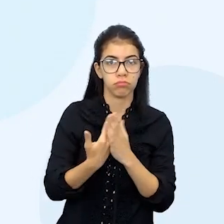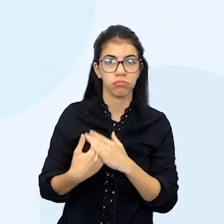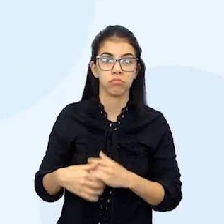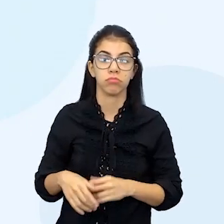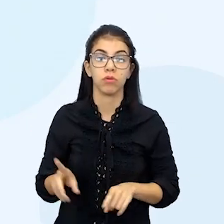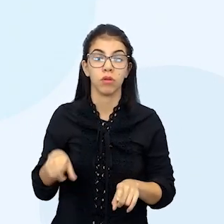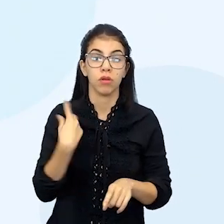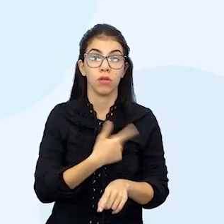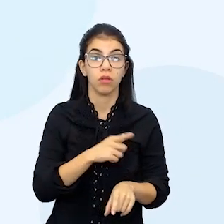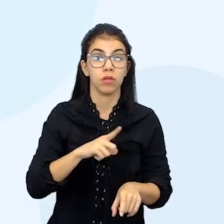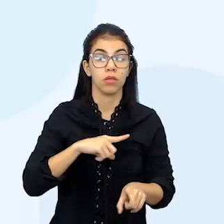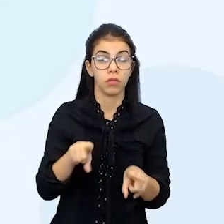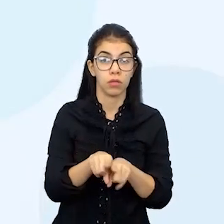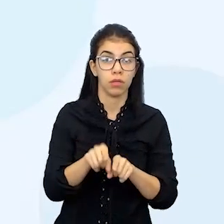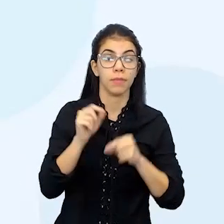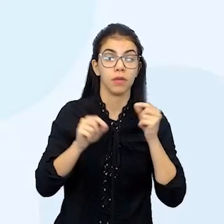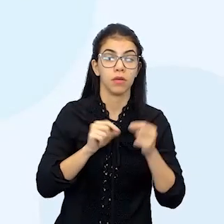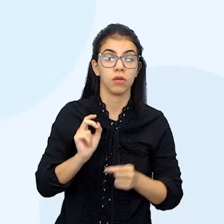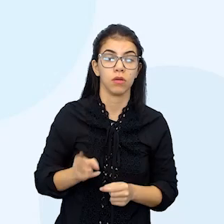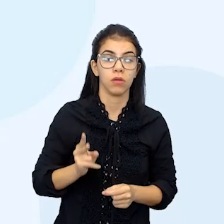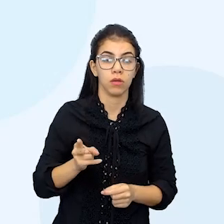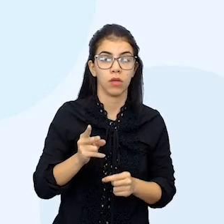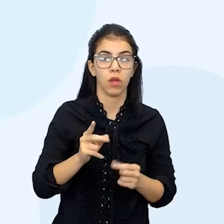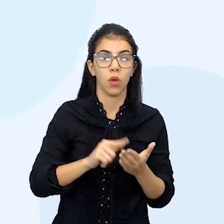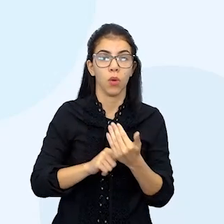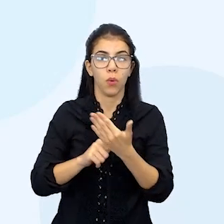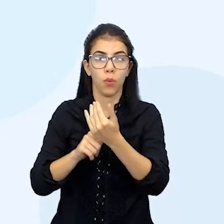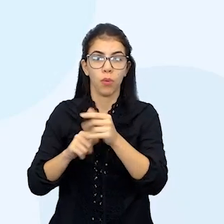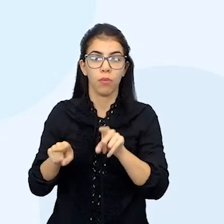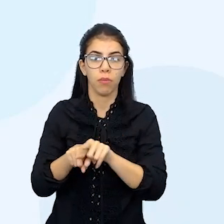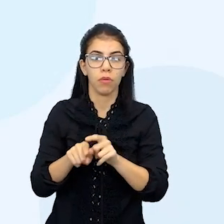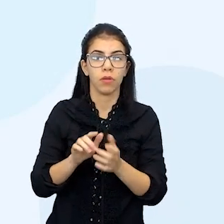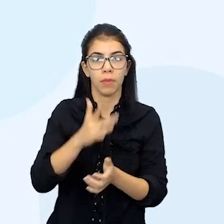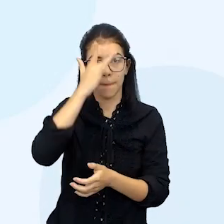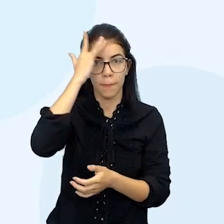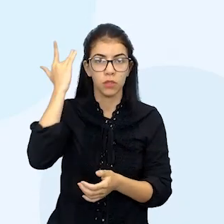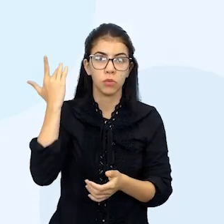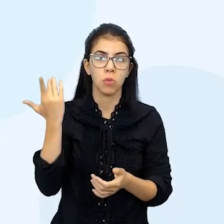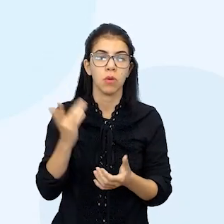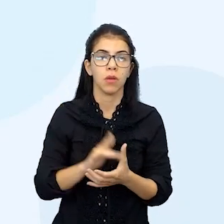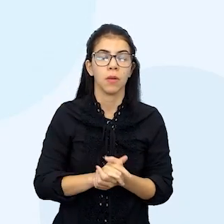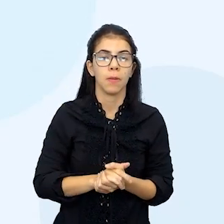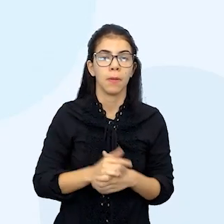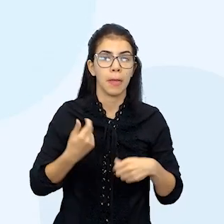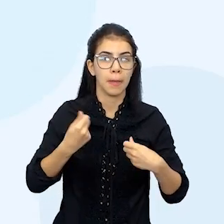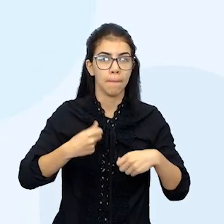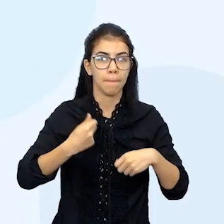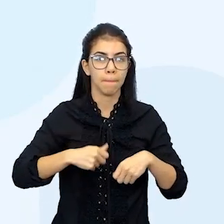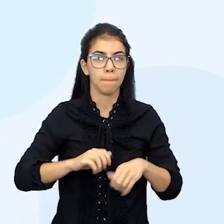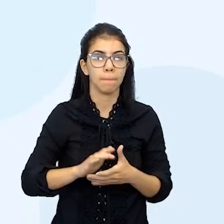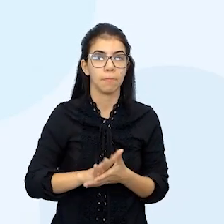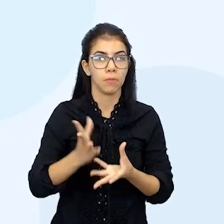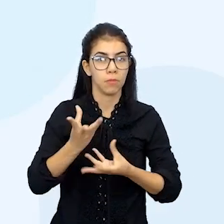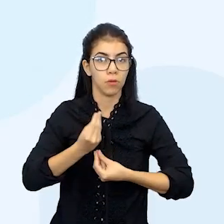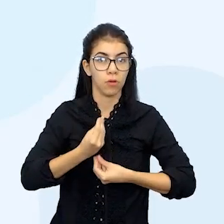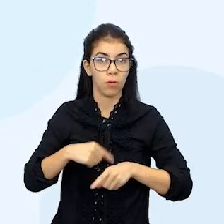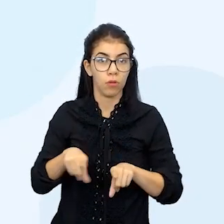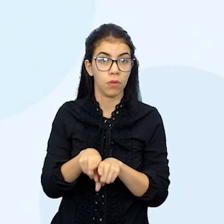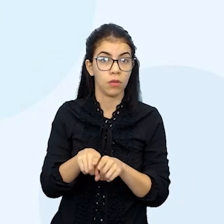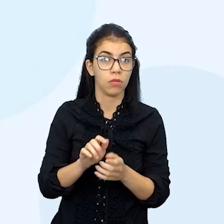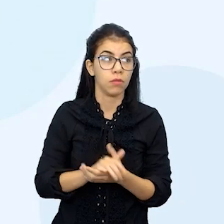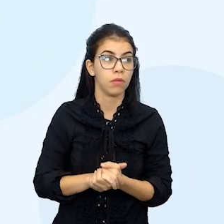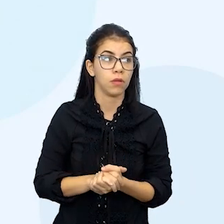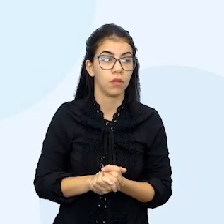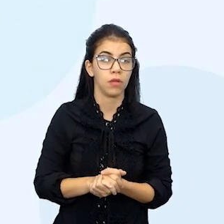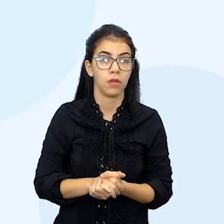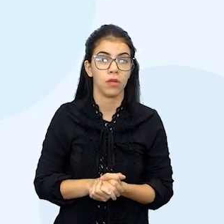E nós temos também, né, continuando a terminologia, nós temos os refugiados, que são pessoas que deixaram seus países de origem,